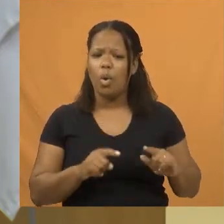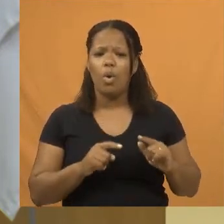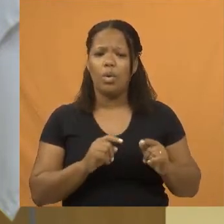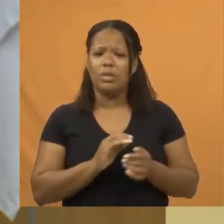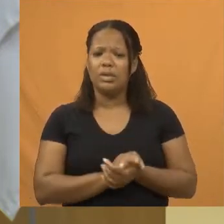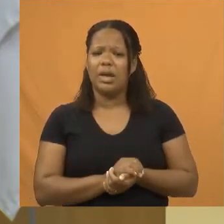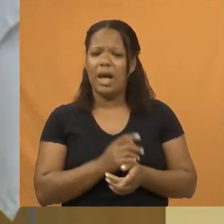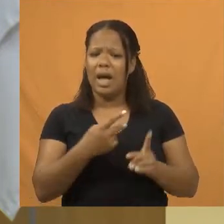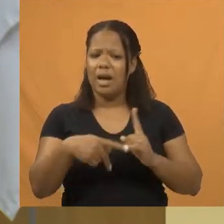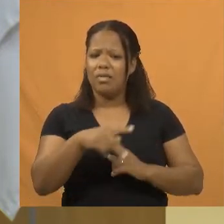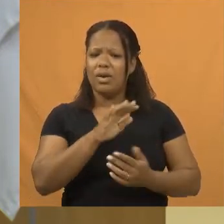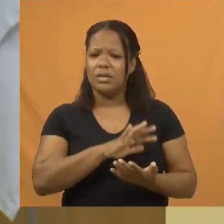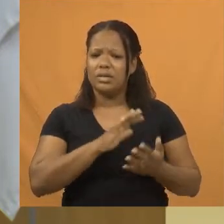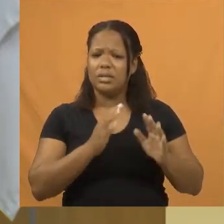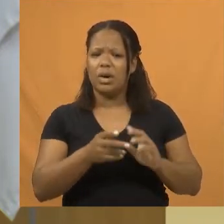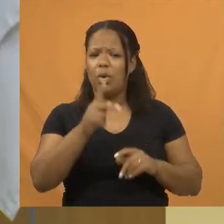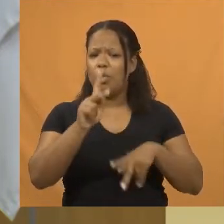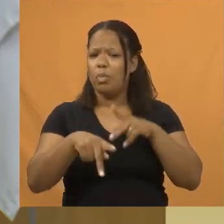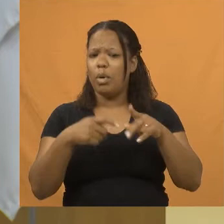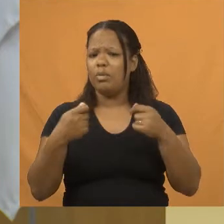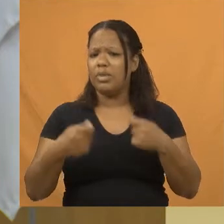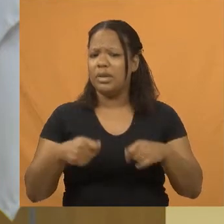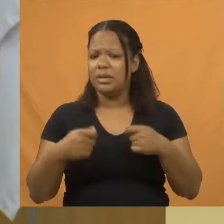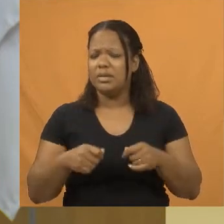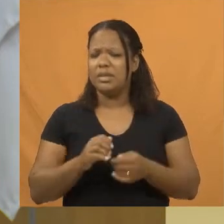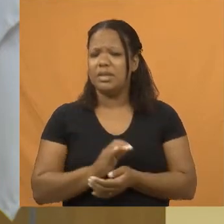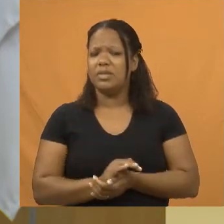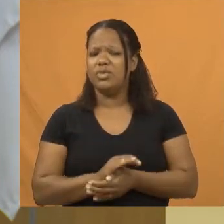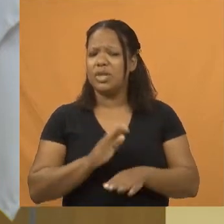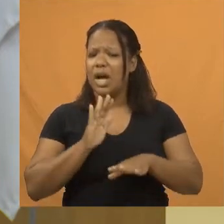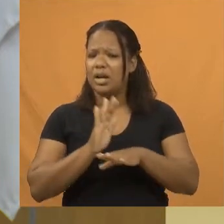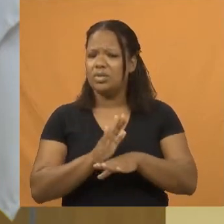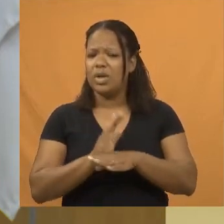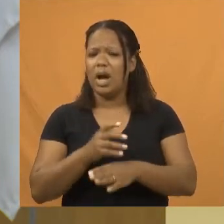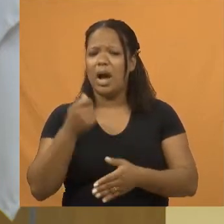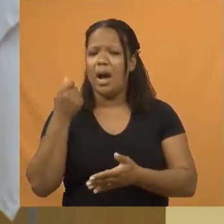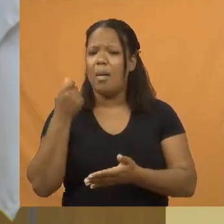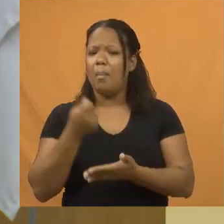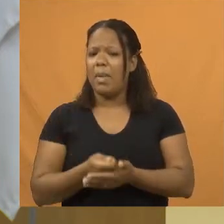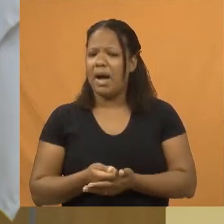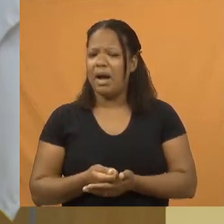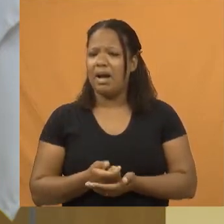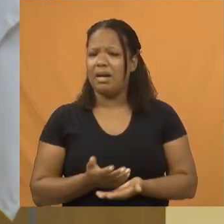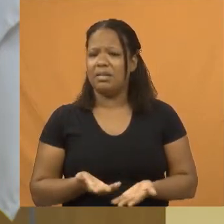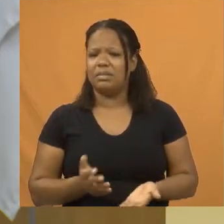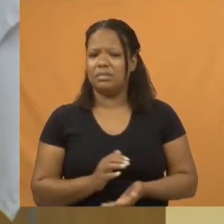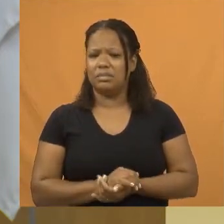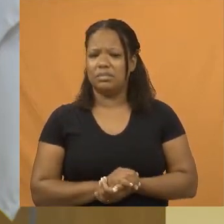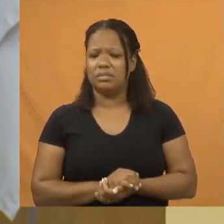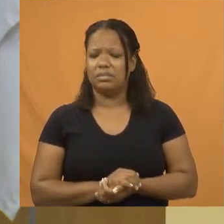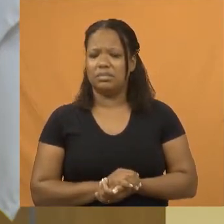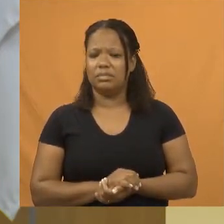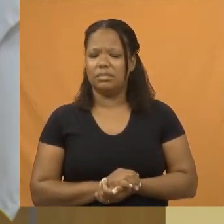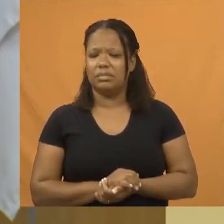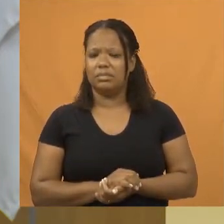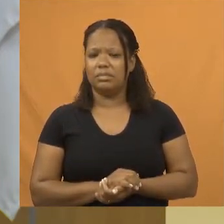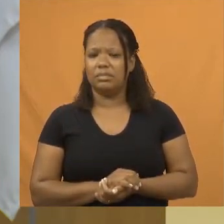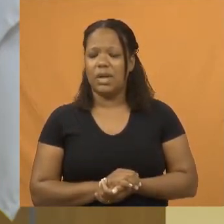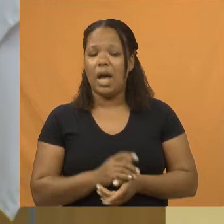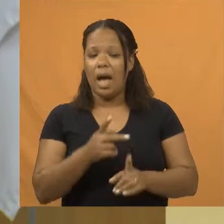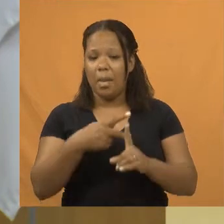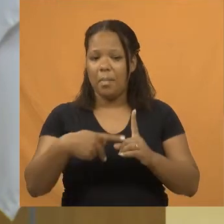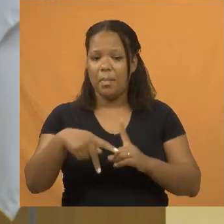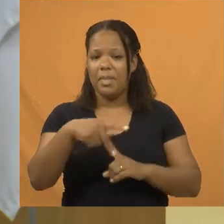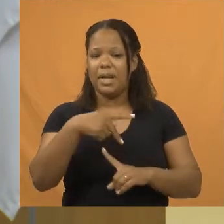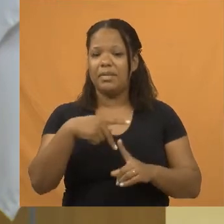não pode o povo que mais precisa da Previdência pagar essa conta. Sem dizer que a